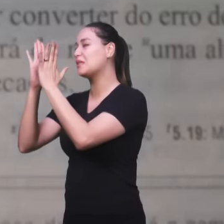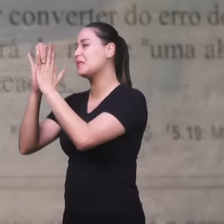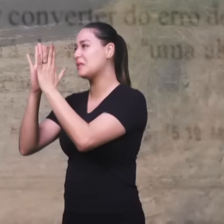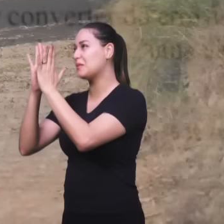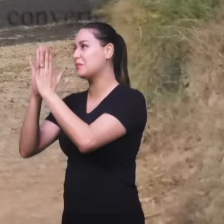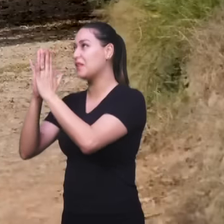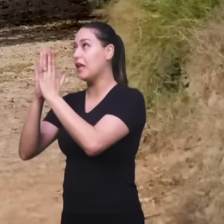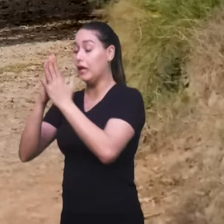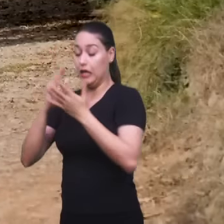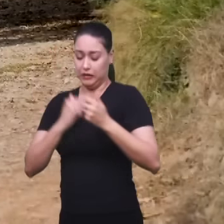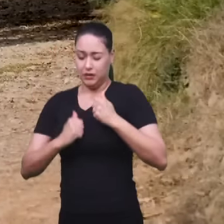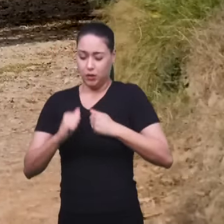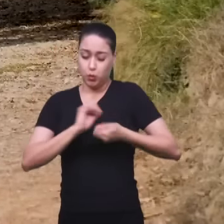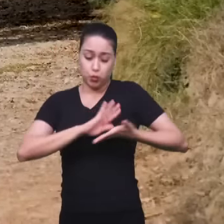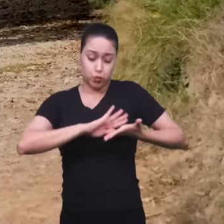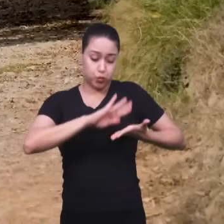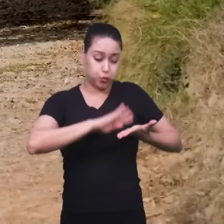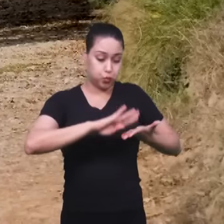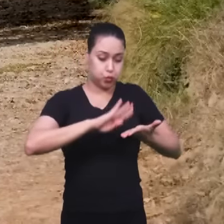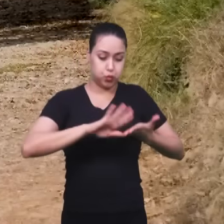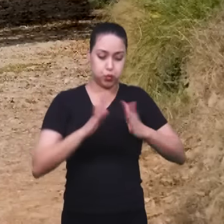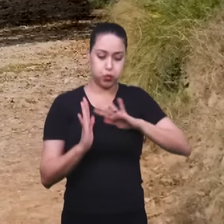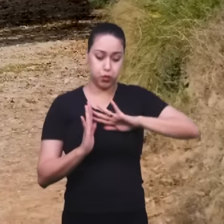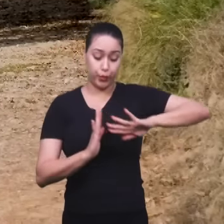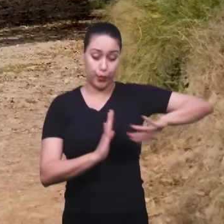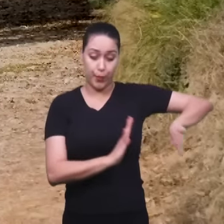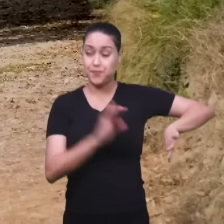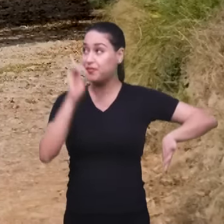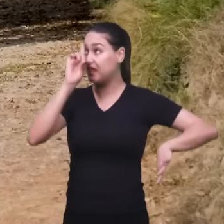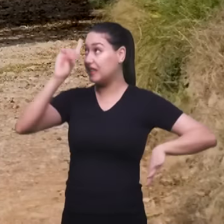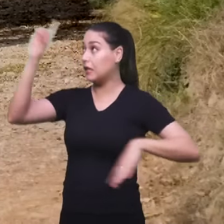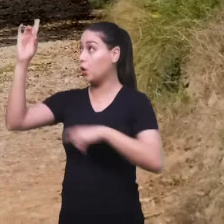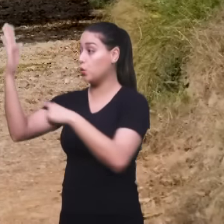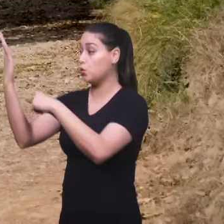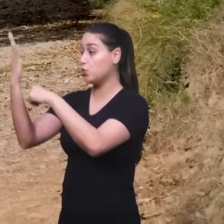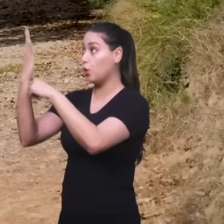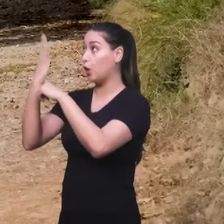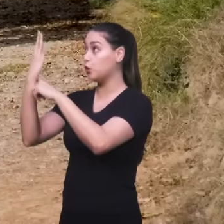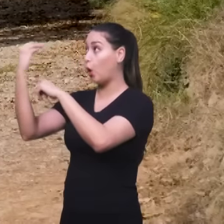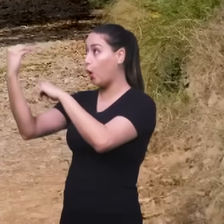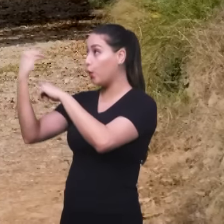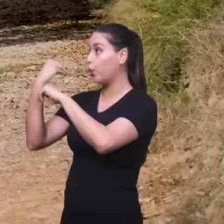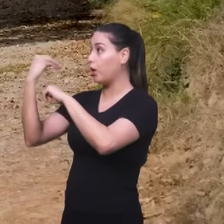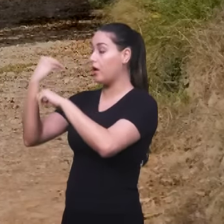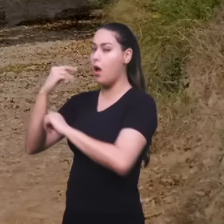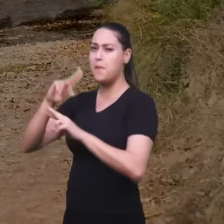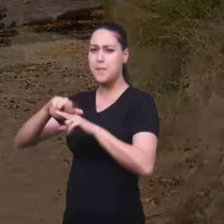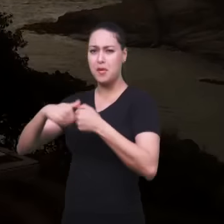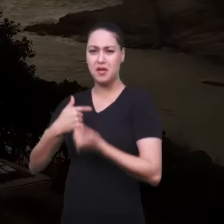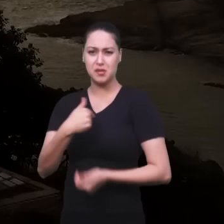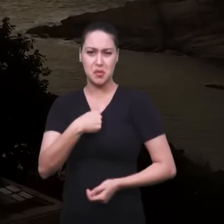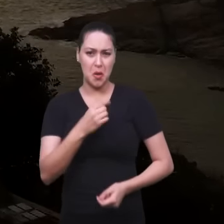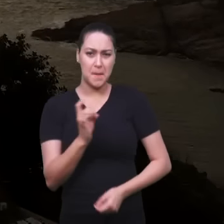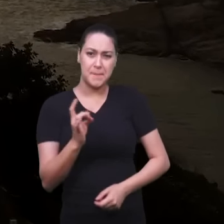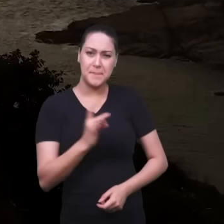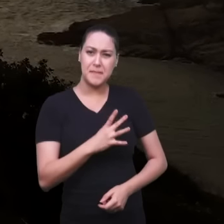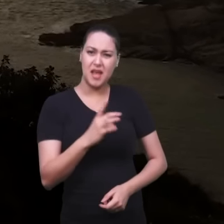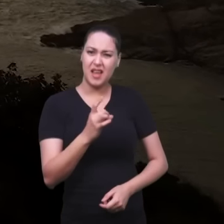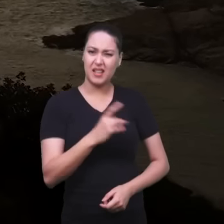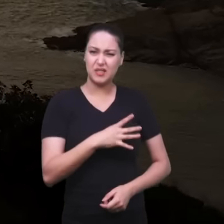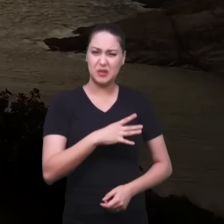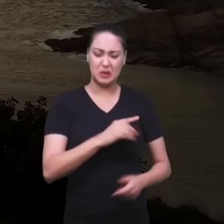Meu Deus Está Comigo Não Temo Perigo Ele